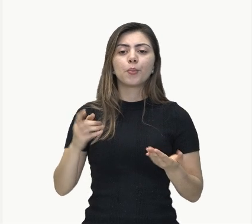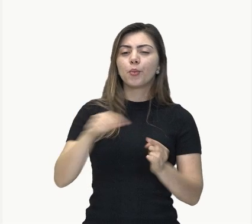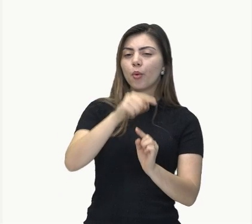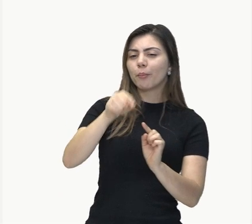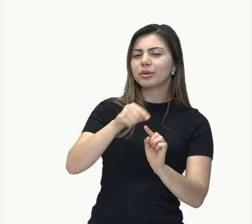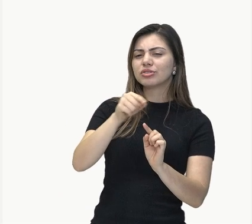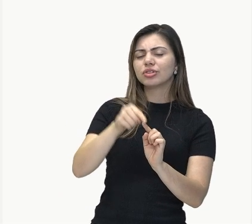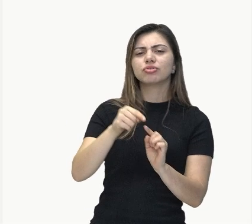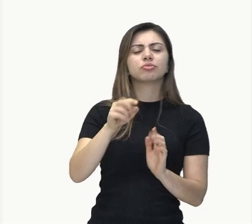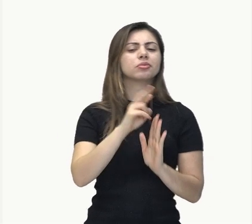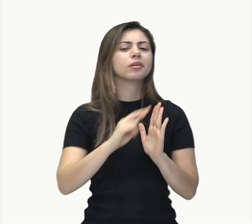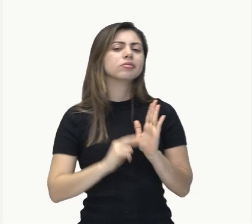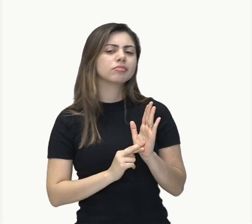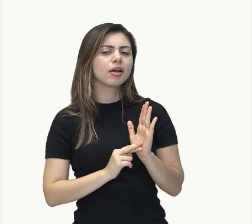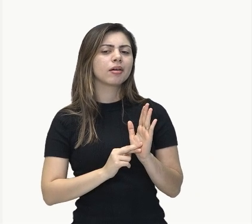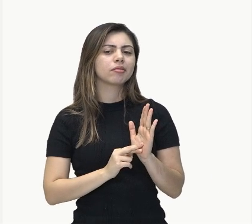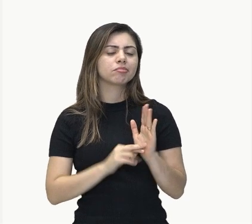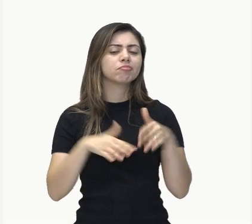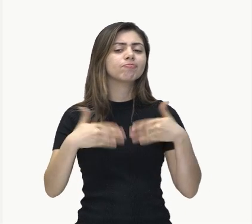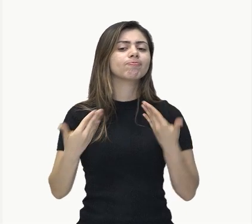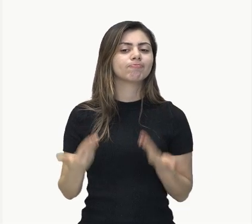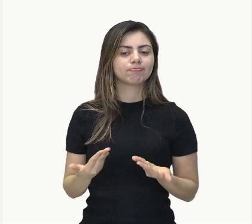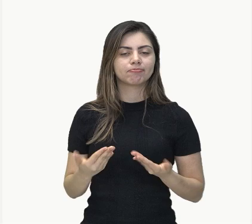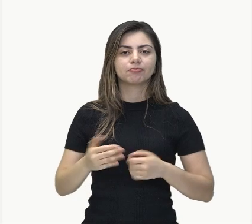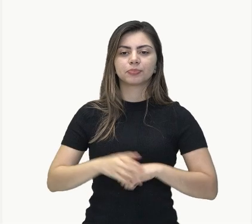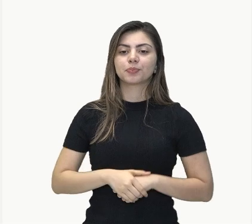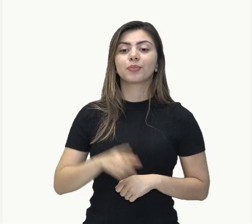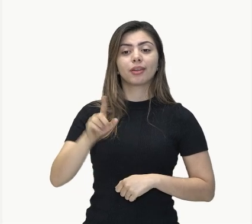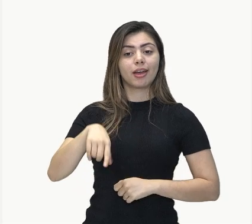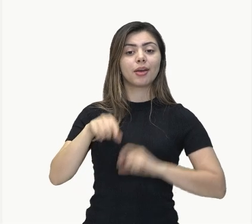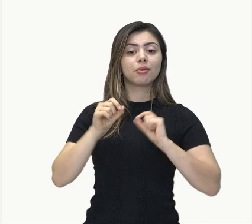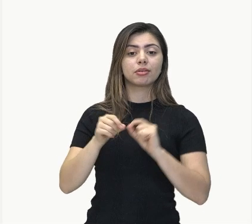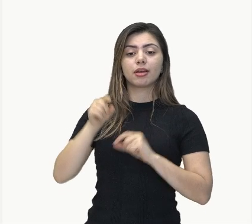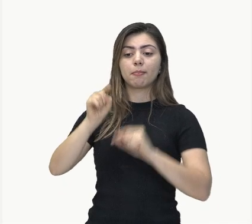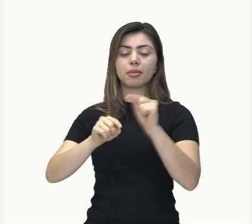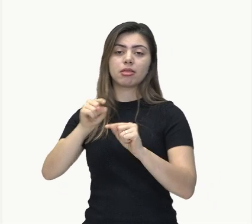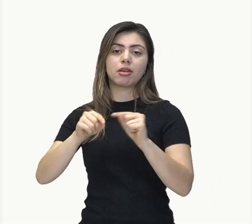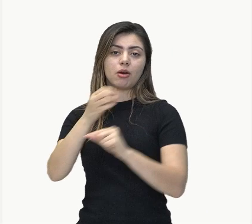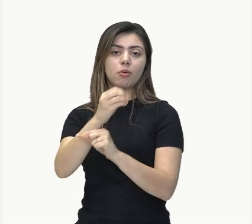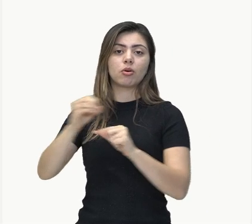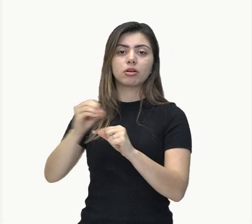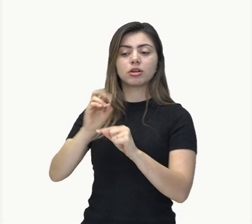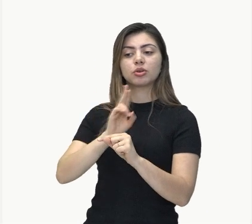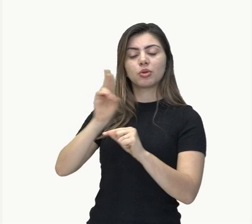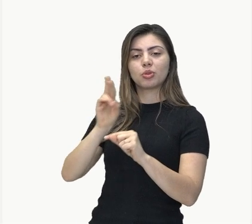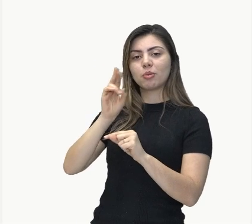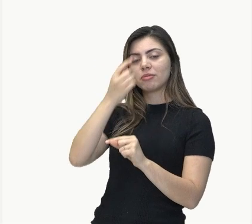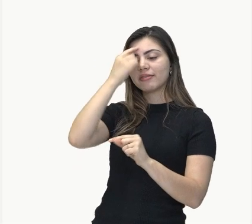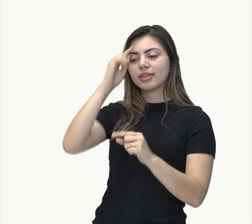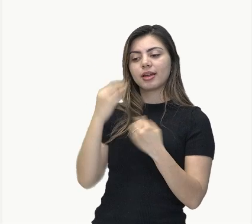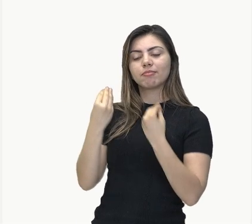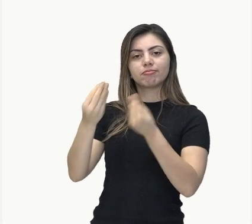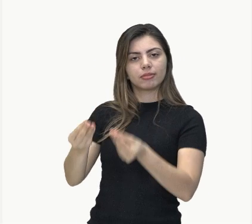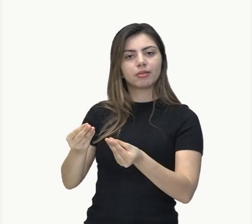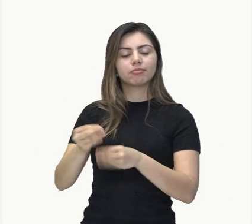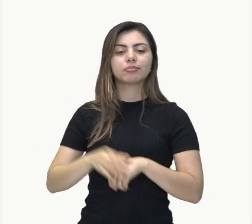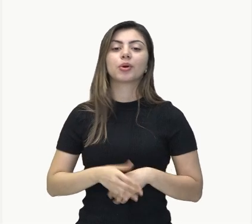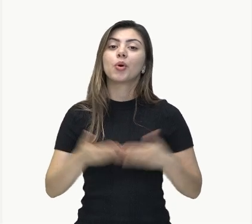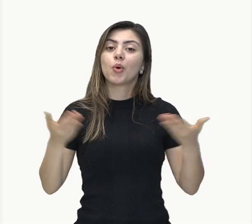essas regras é dar nome aos compostos orgânicos. Então, hoje nós vamos aprender